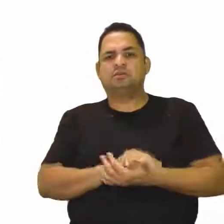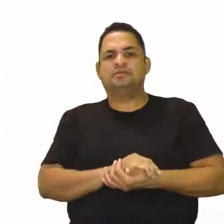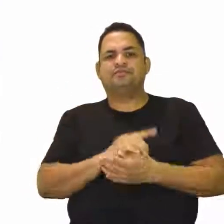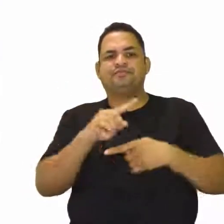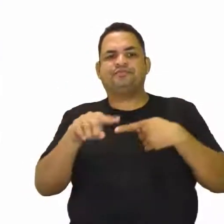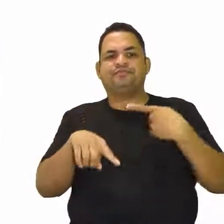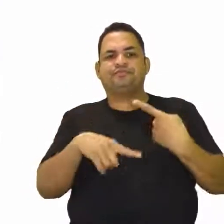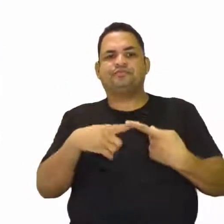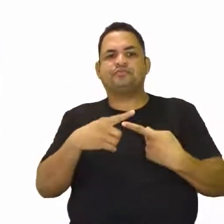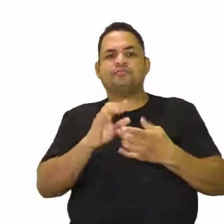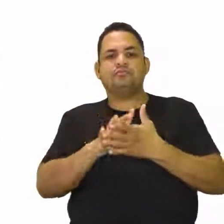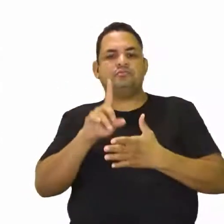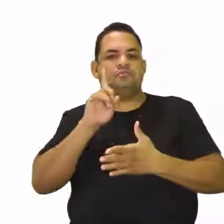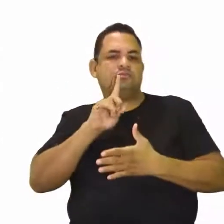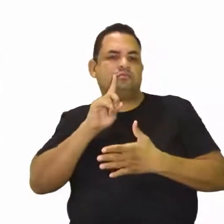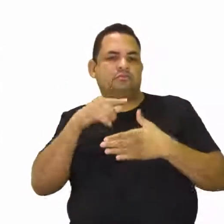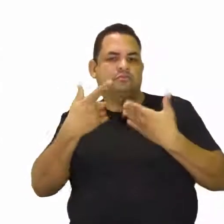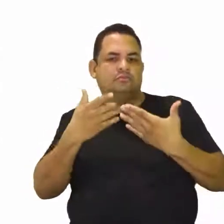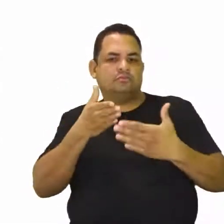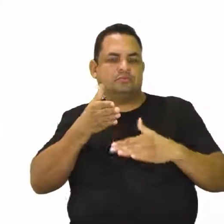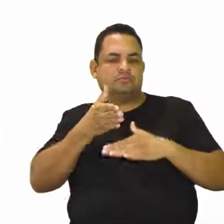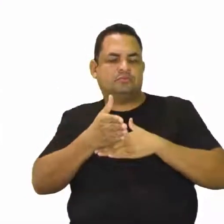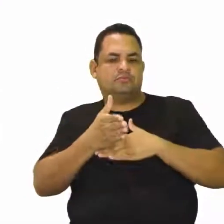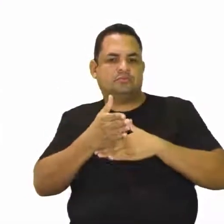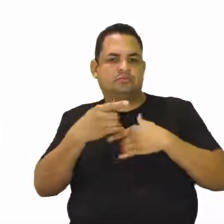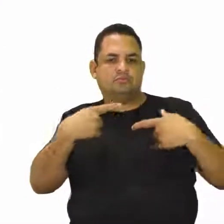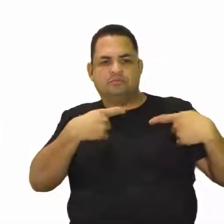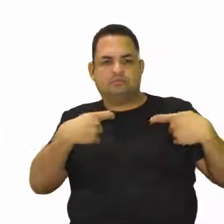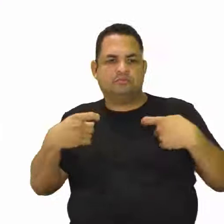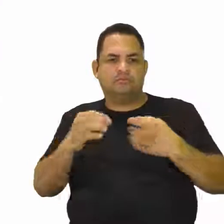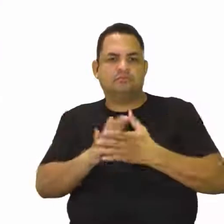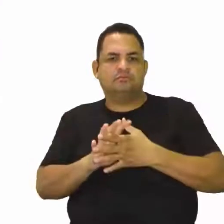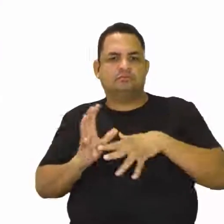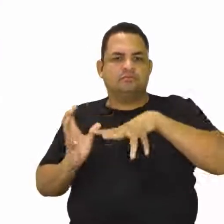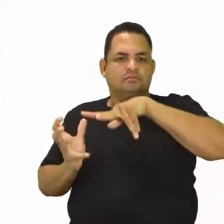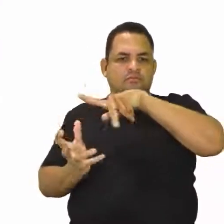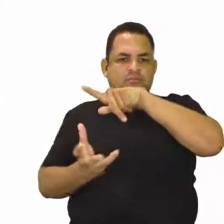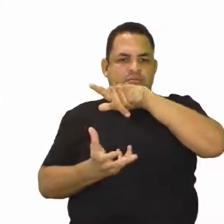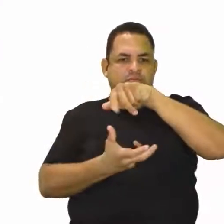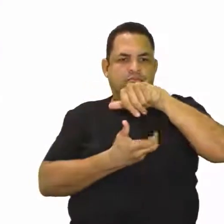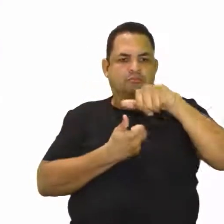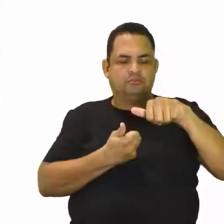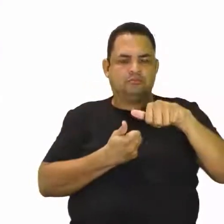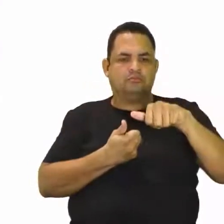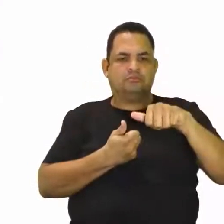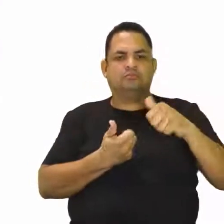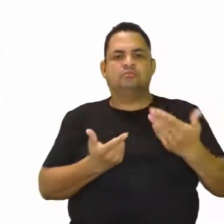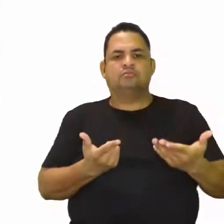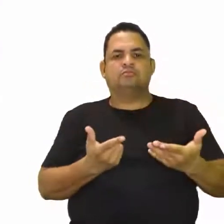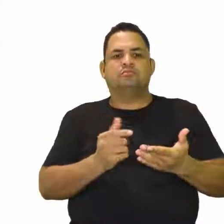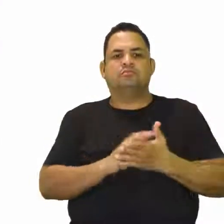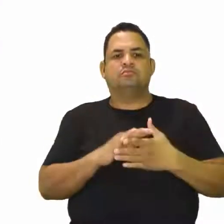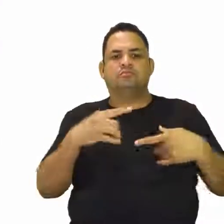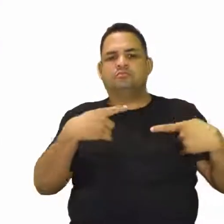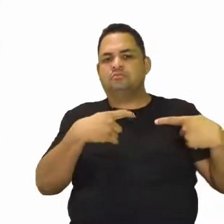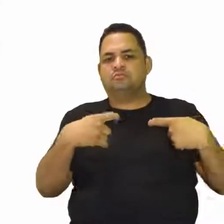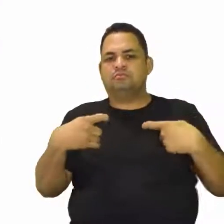e depois dos Estados Unidos na guerra. E, paralelo a isso,